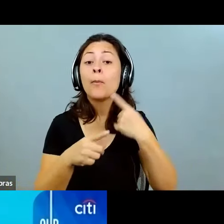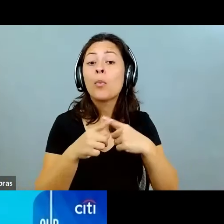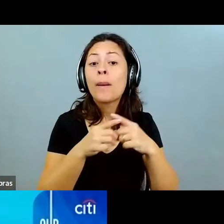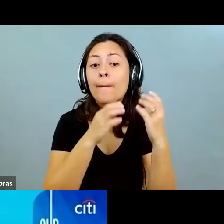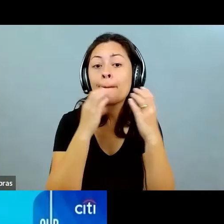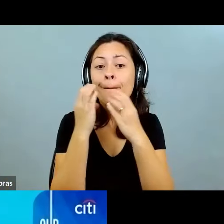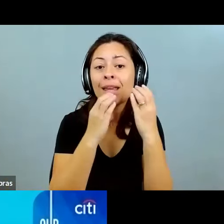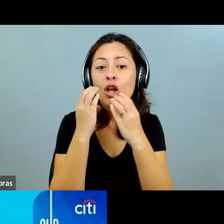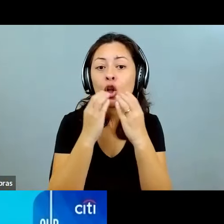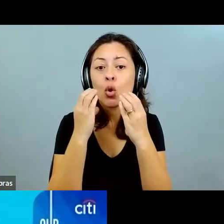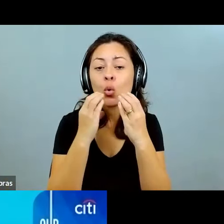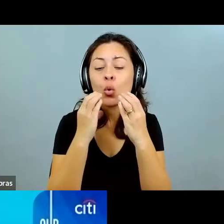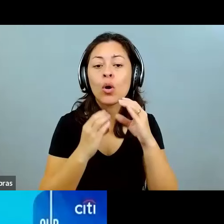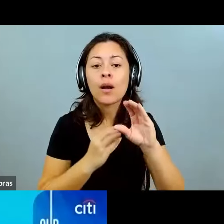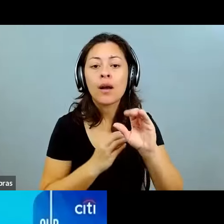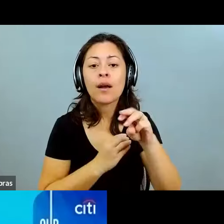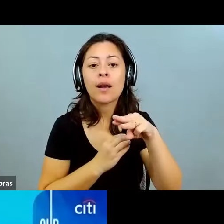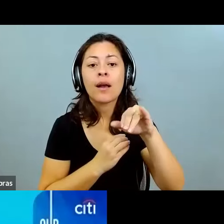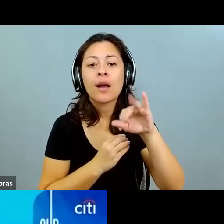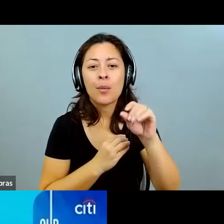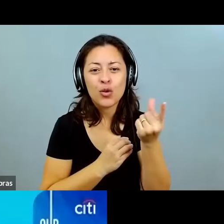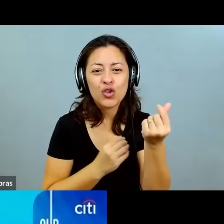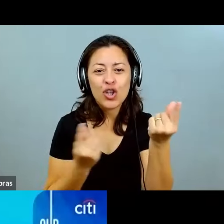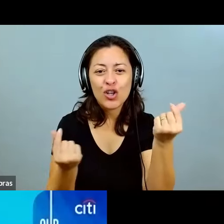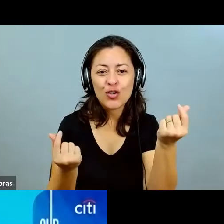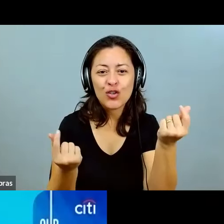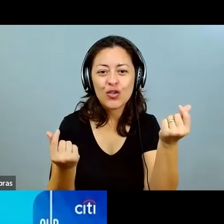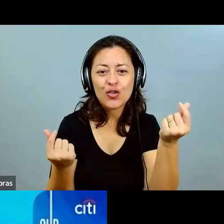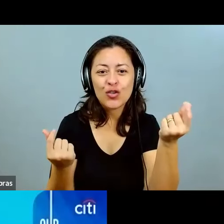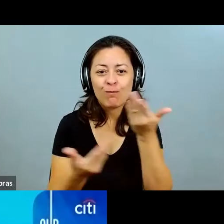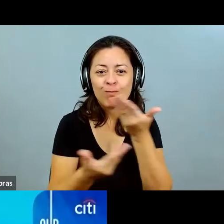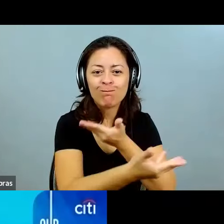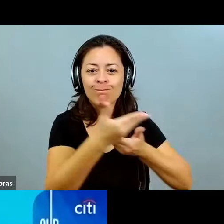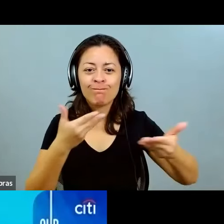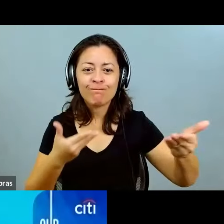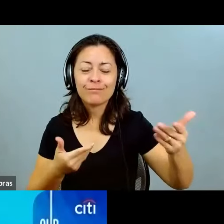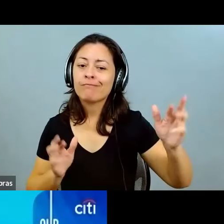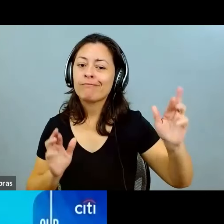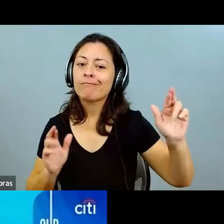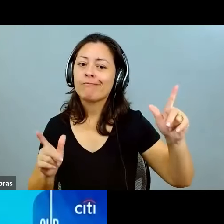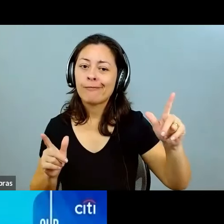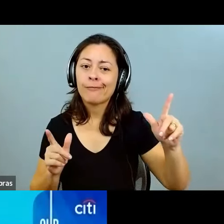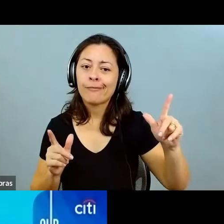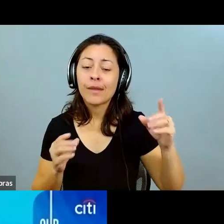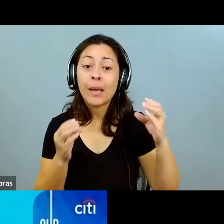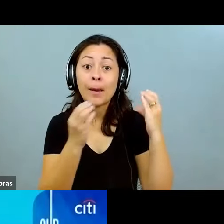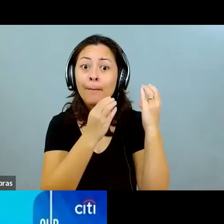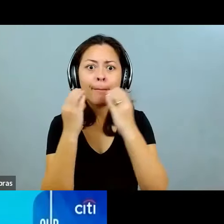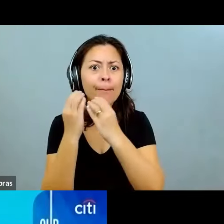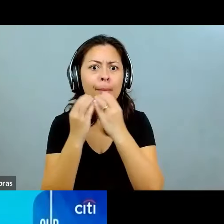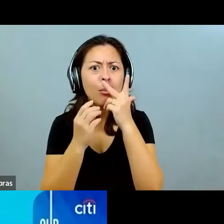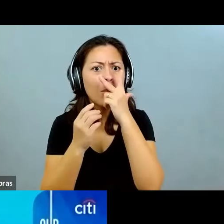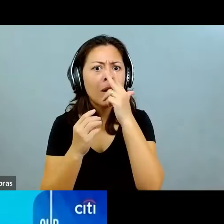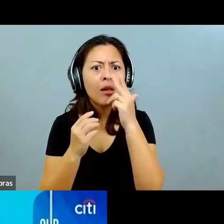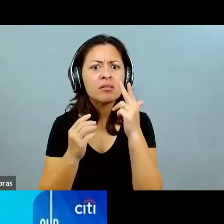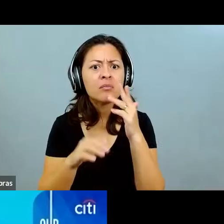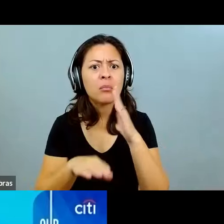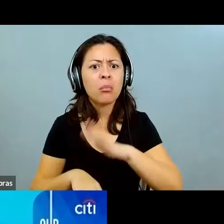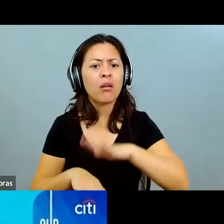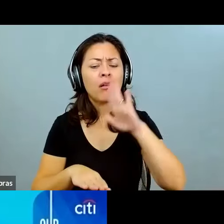interfere muito interfere em todas as culturas mas no milha tem um peso maior novamente